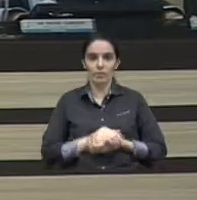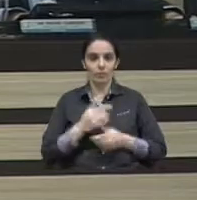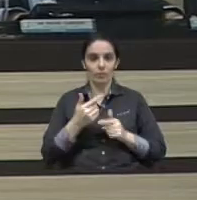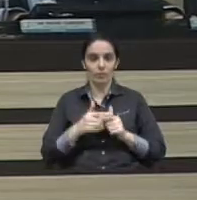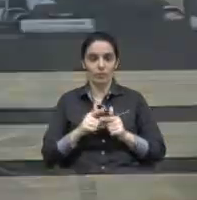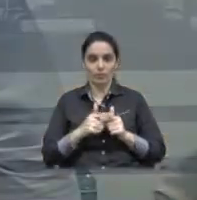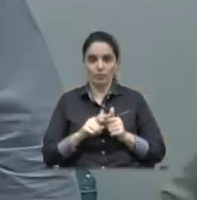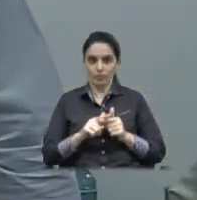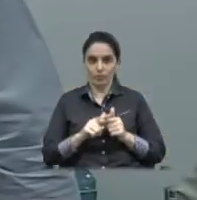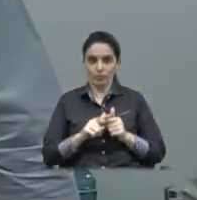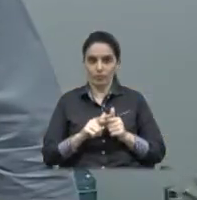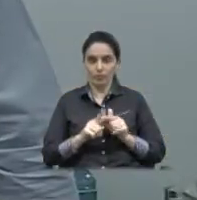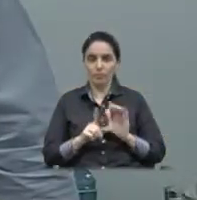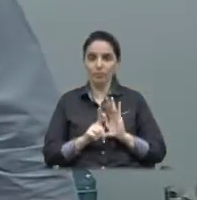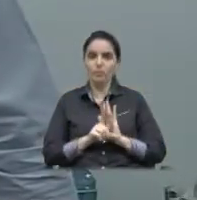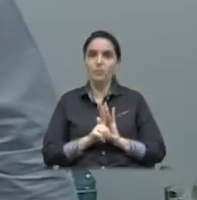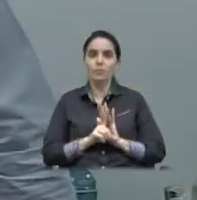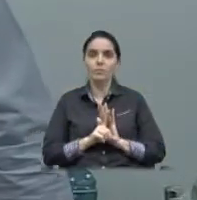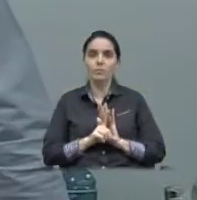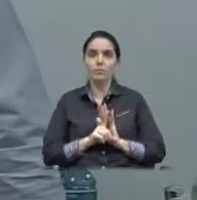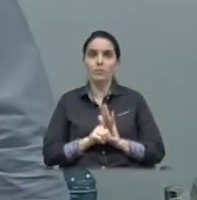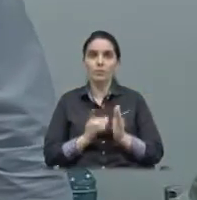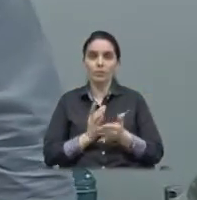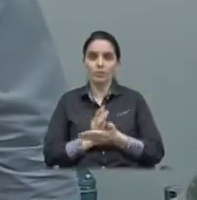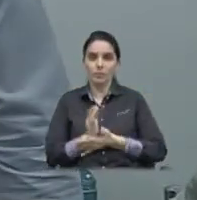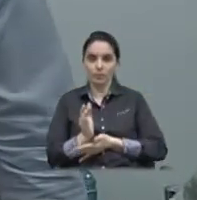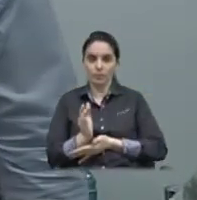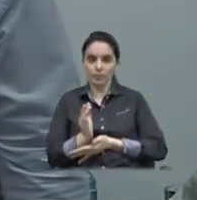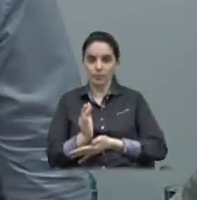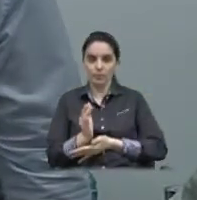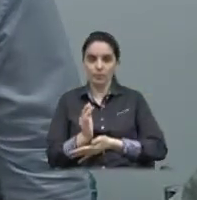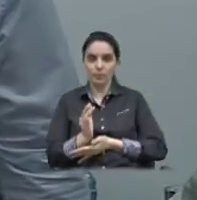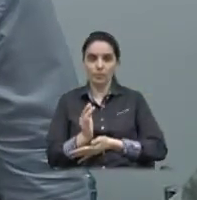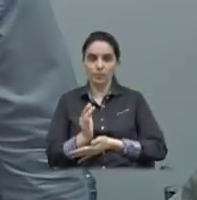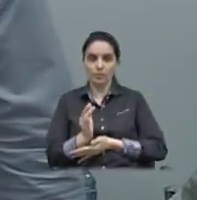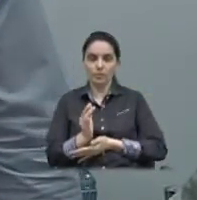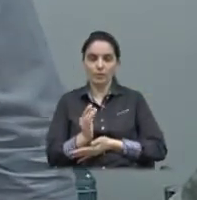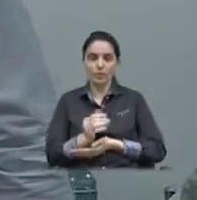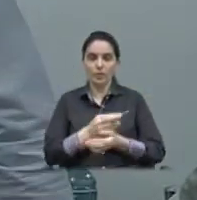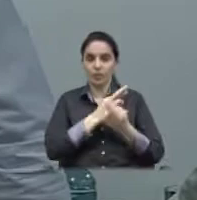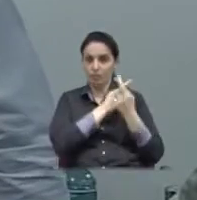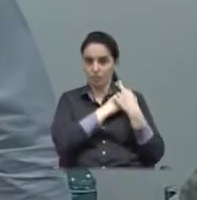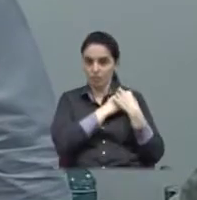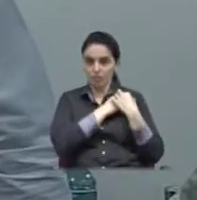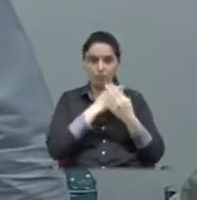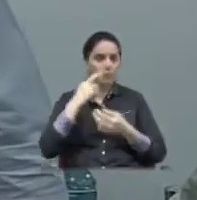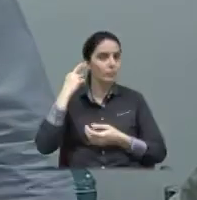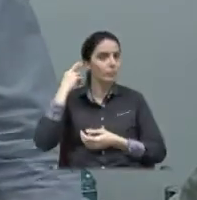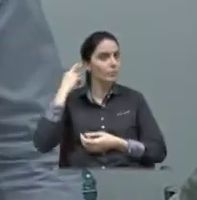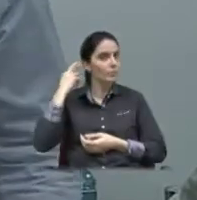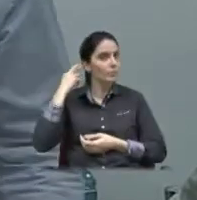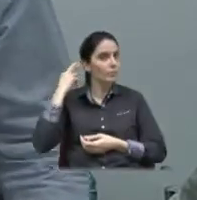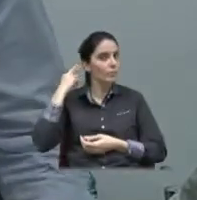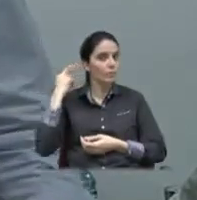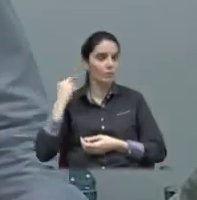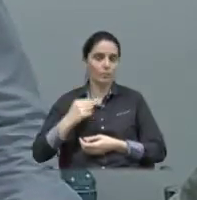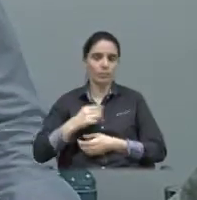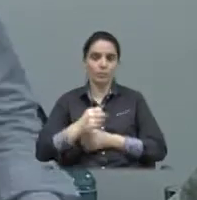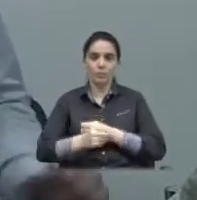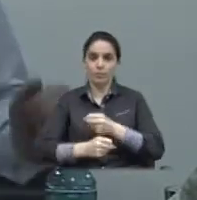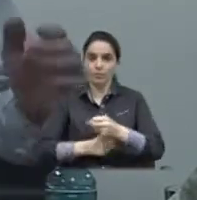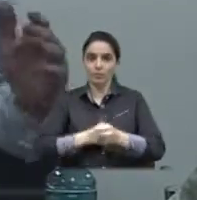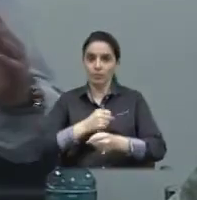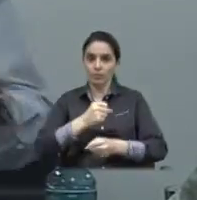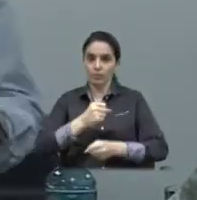lei, que foi aprovada, o vereador Ronei, né, Valinho? Ficou há quase um ano, estudo